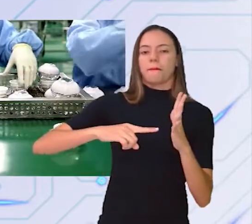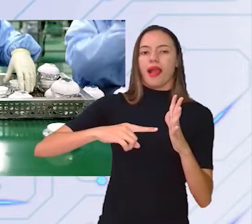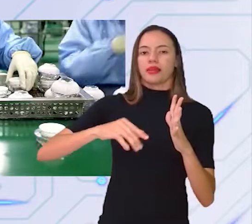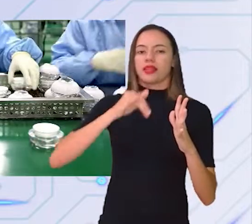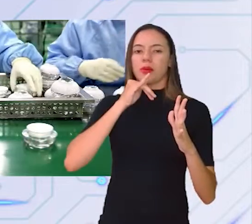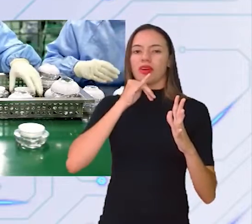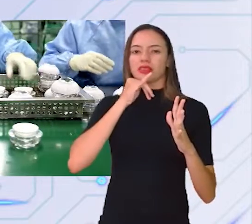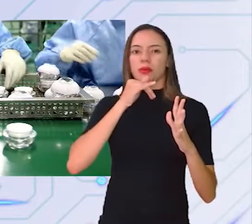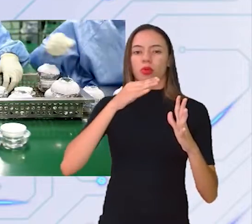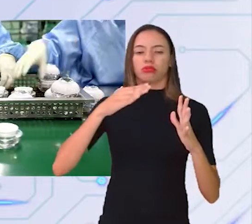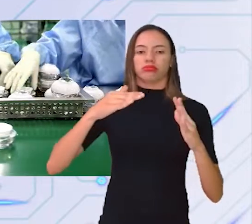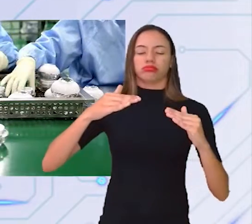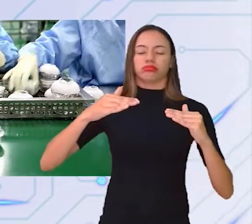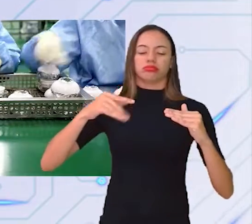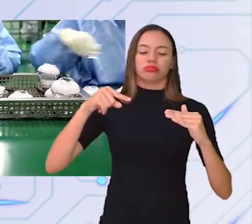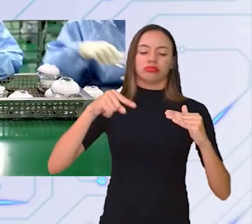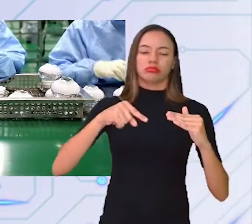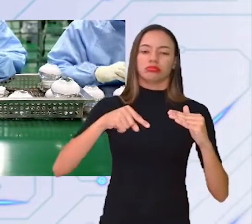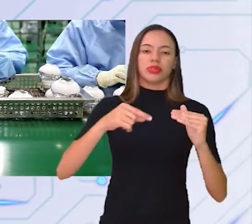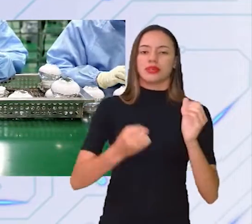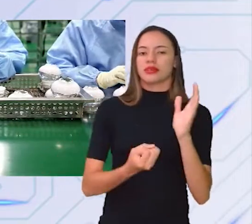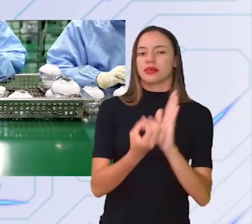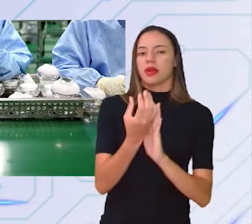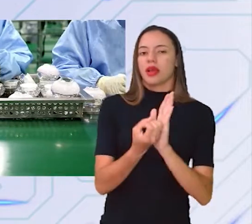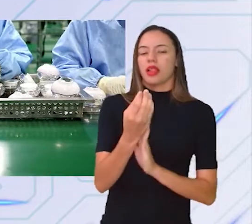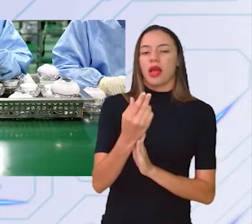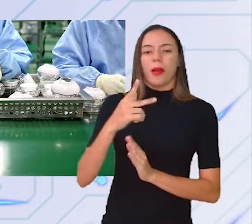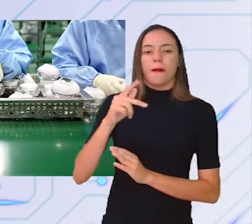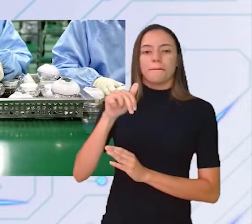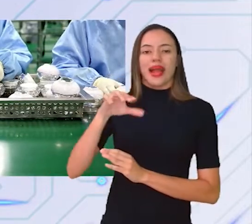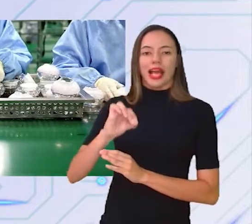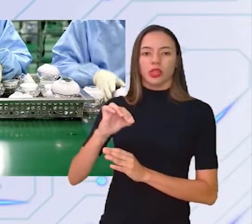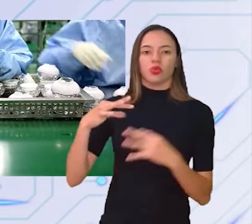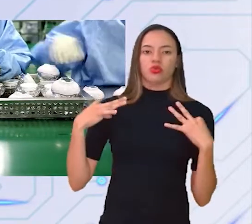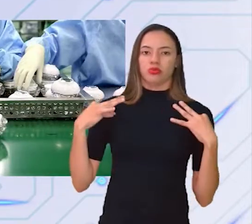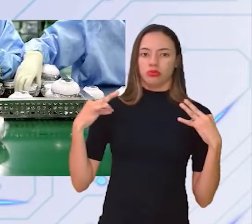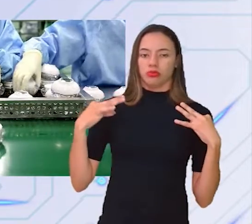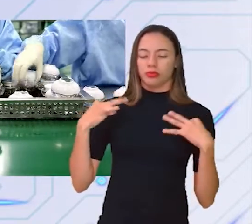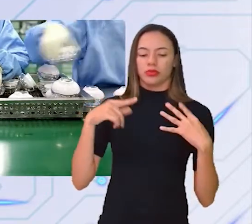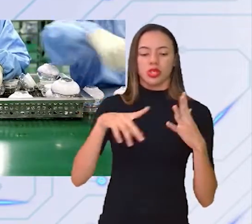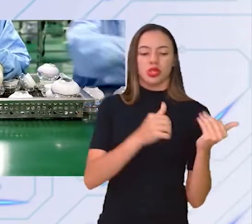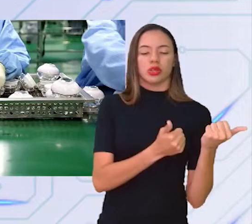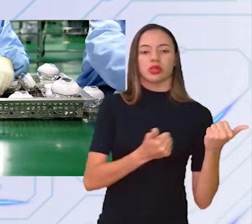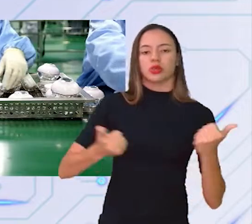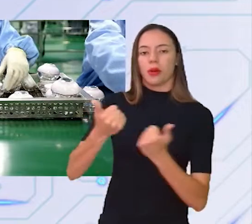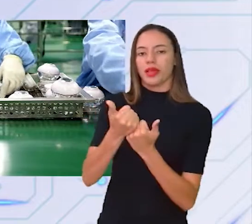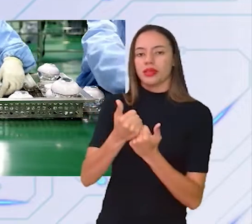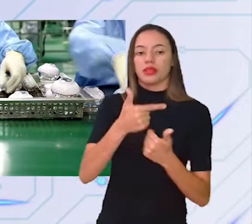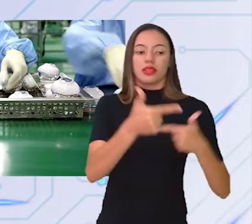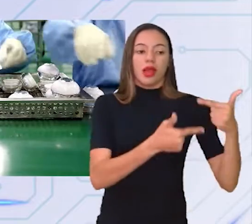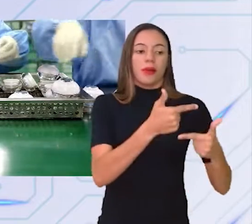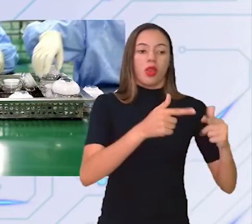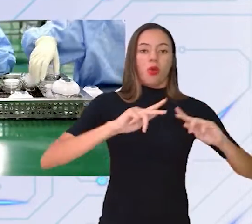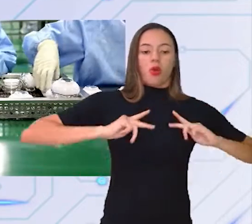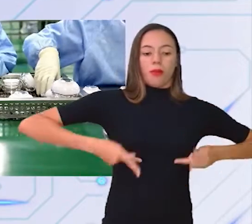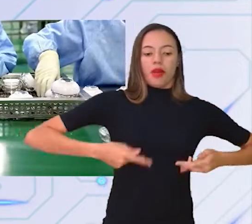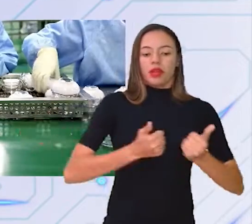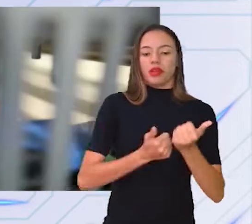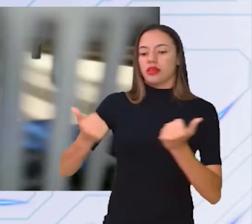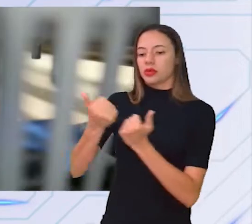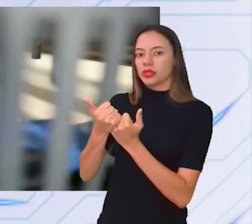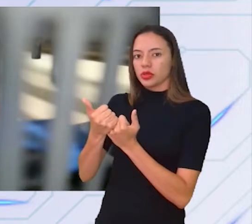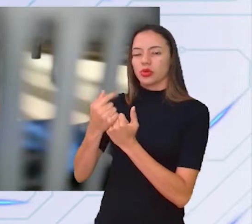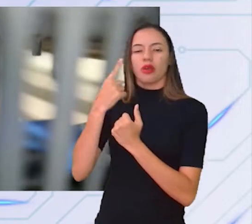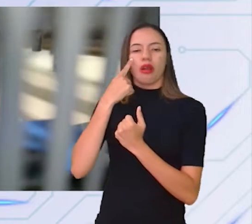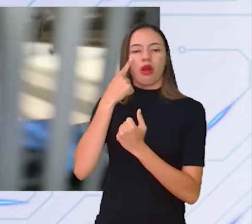o pano lá, vamos dizer assim. Ele substitui um trabalho humano e a gente vai refletir um pouco sobre isso.